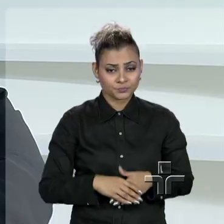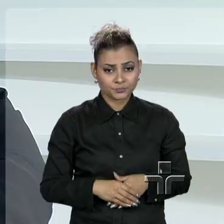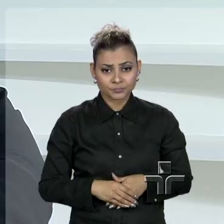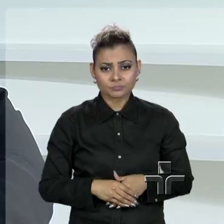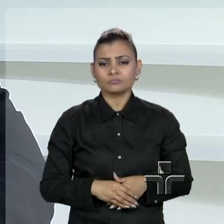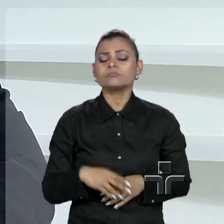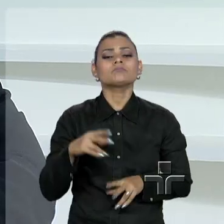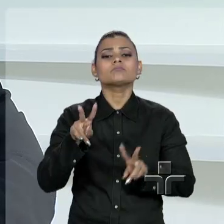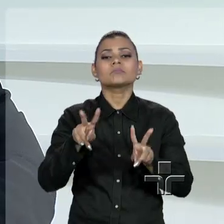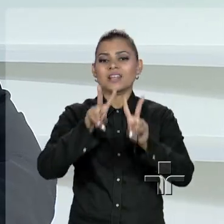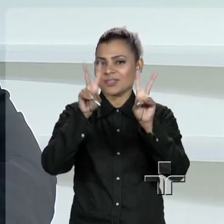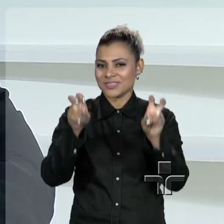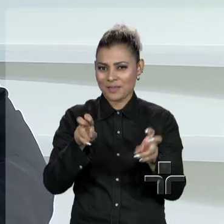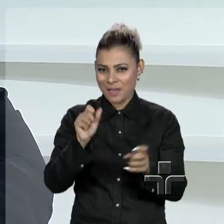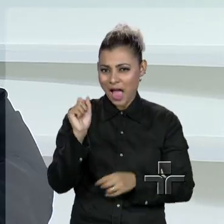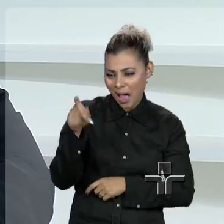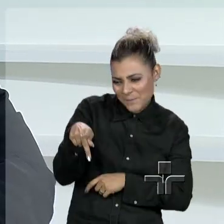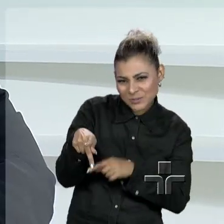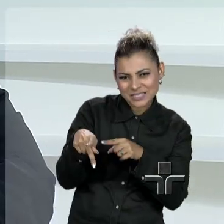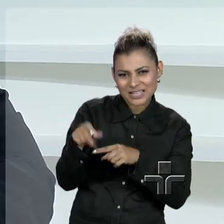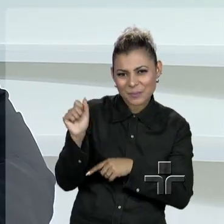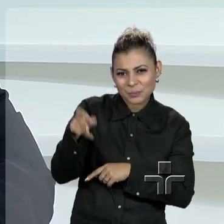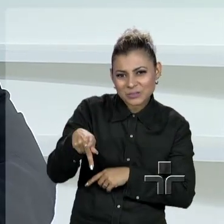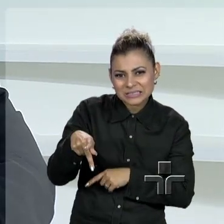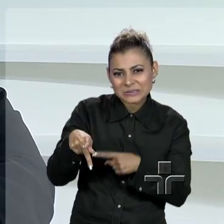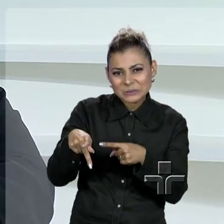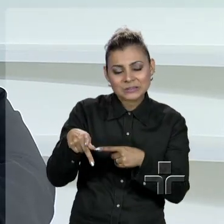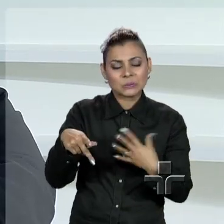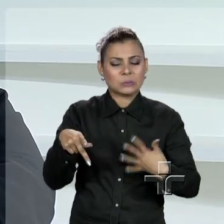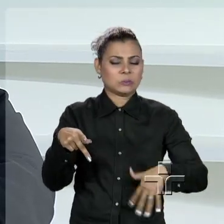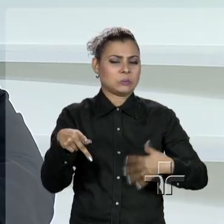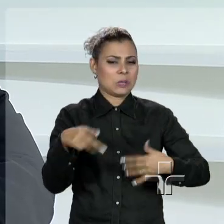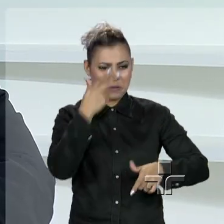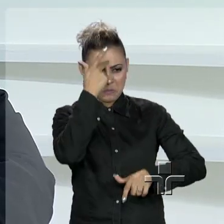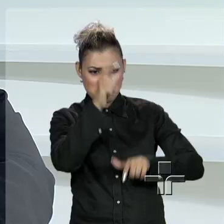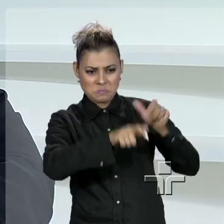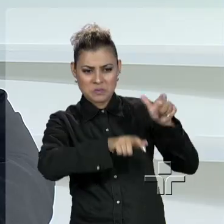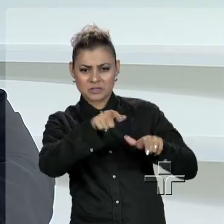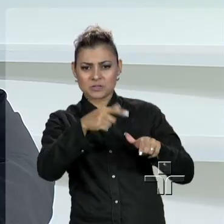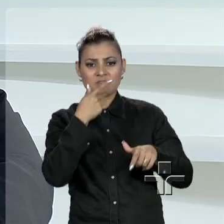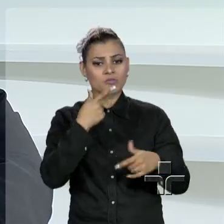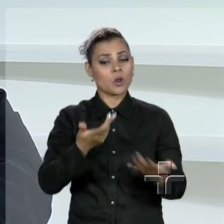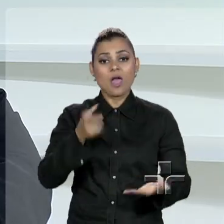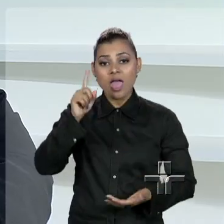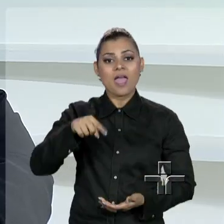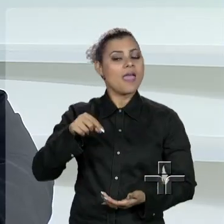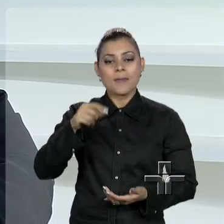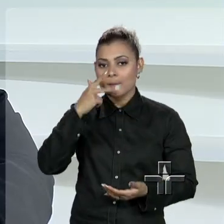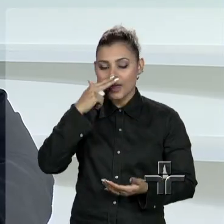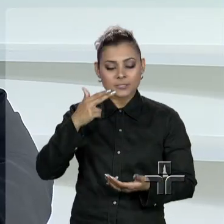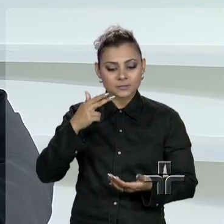da Previdência ser, para muita gente, um tudo ou nada,